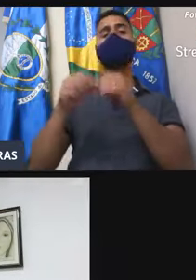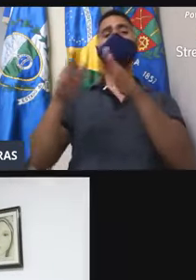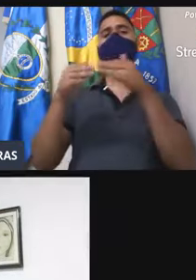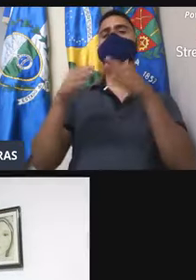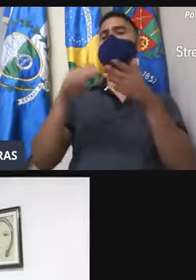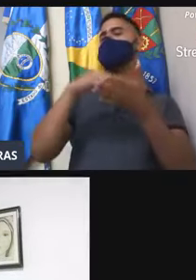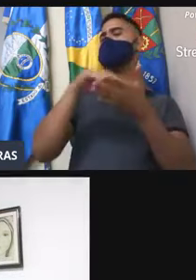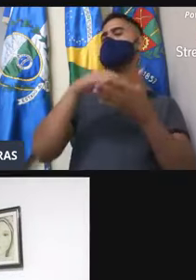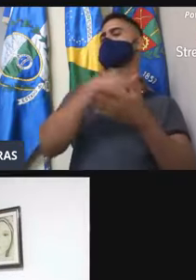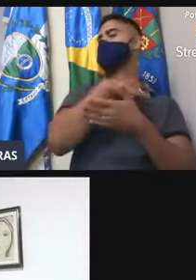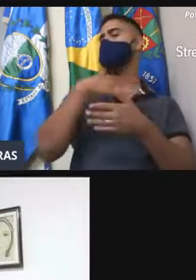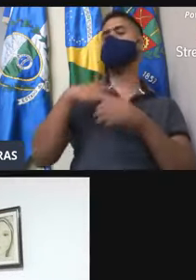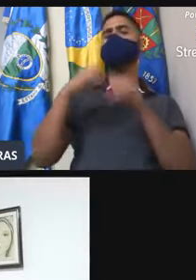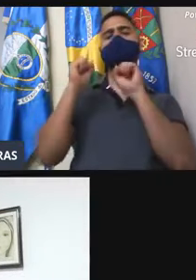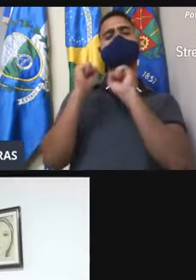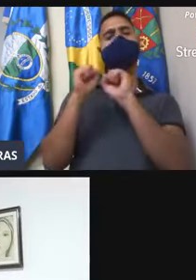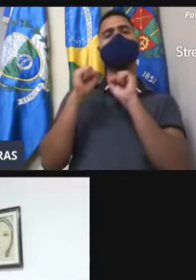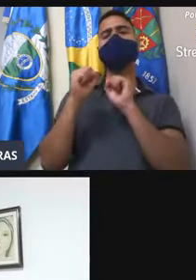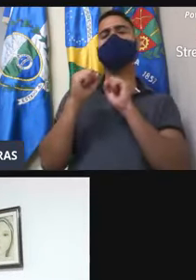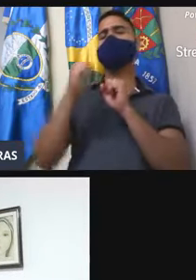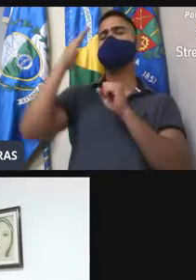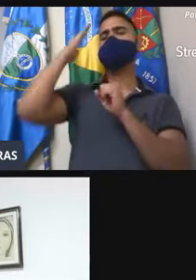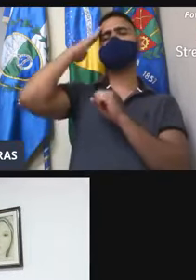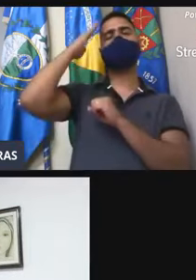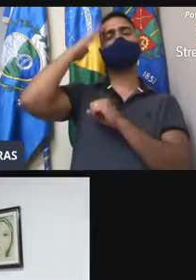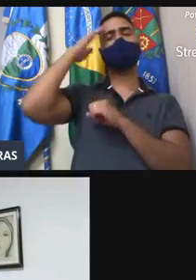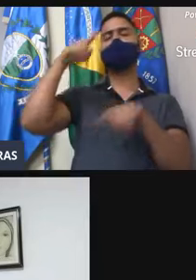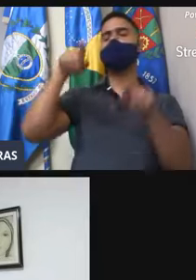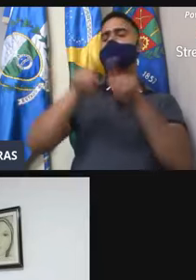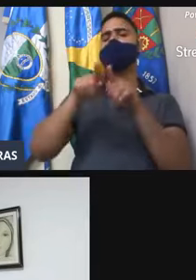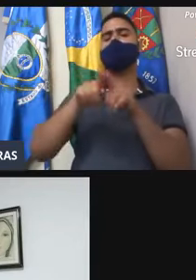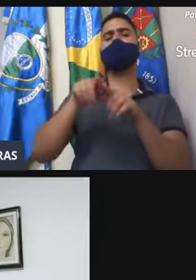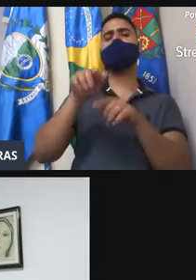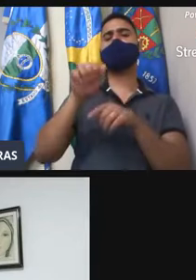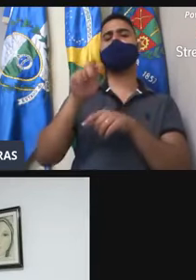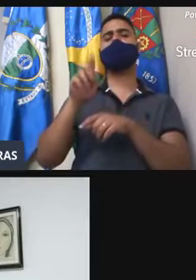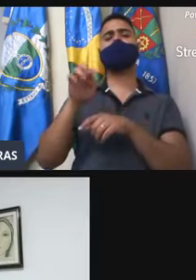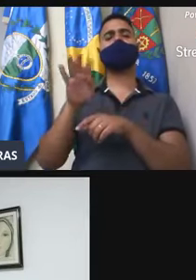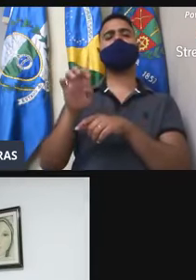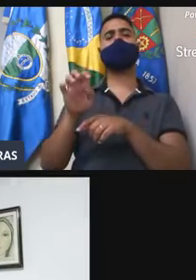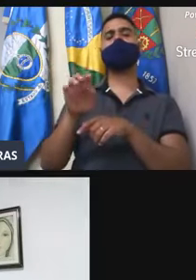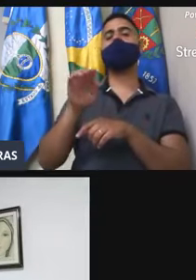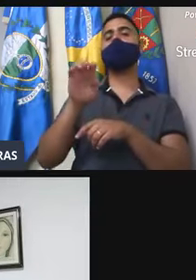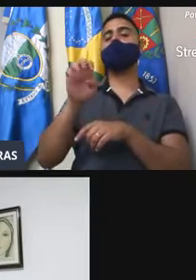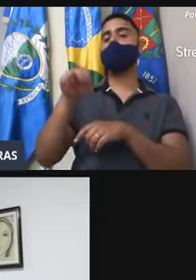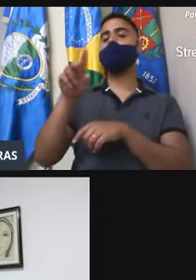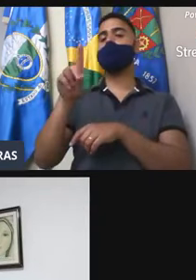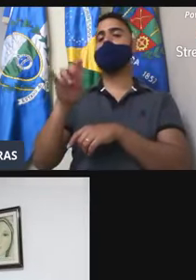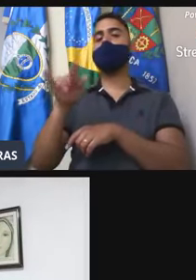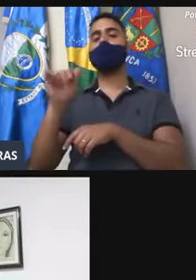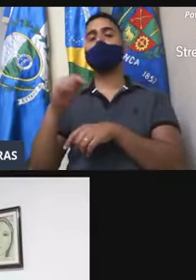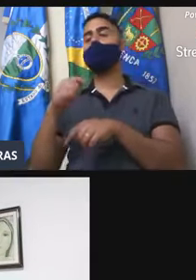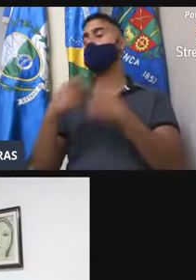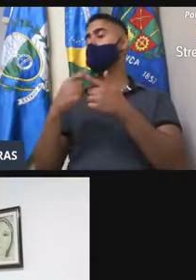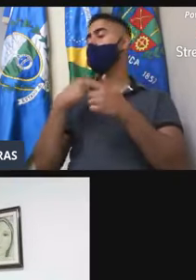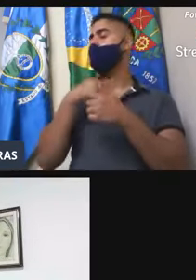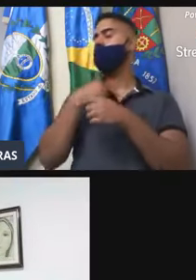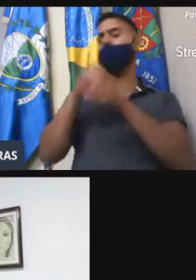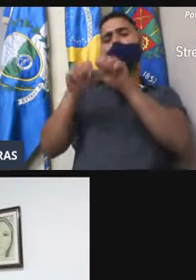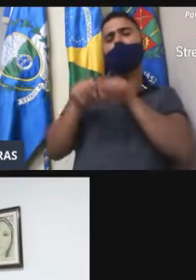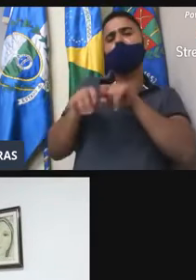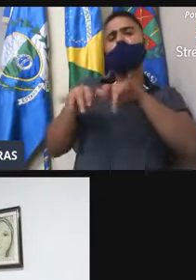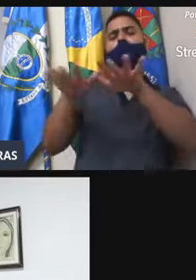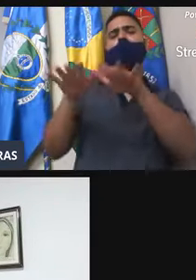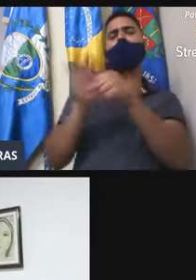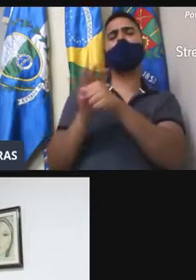Vossa Excelência para que possa pensar nos agentes de endemia, para que eles não sejam vetor de transmissão do